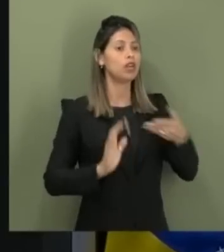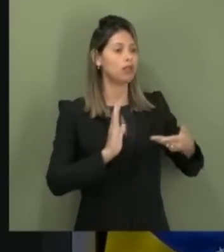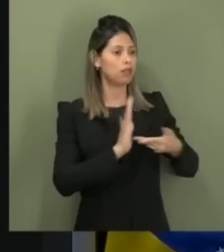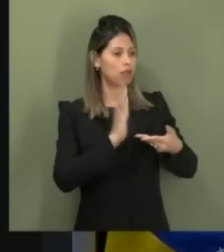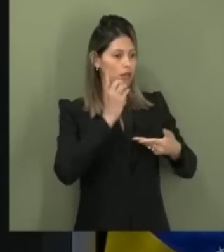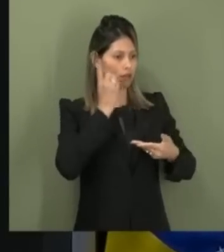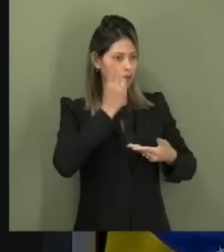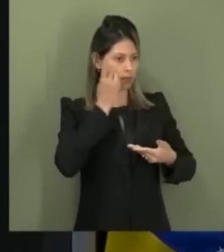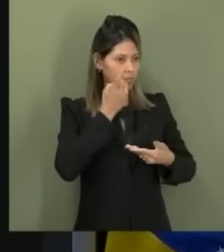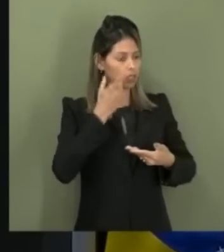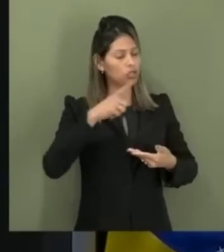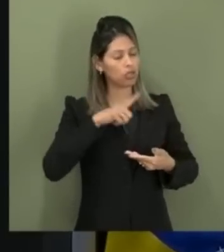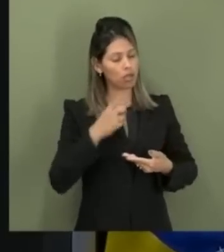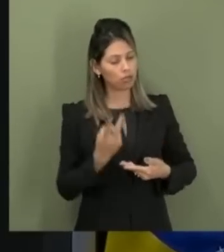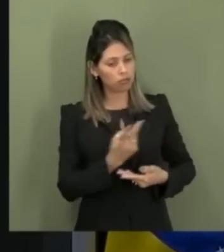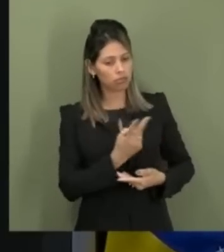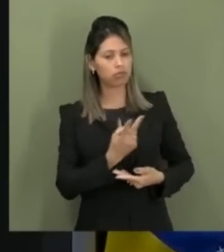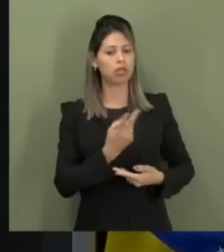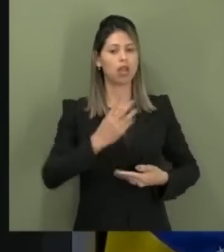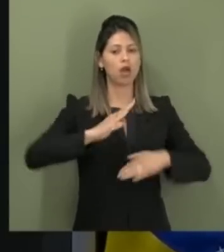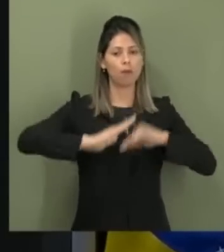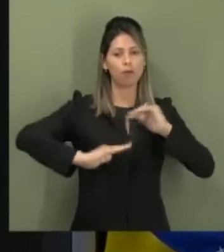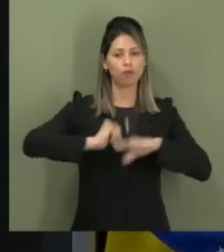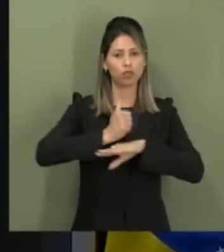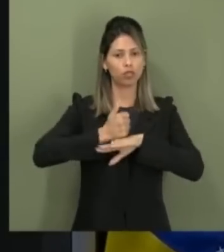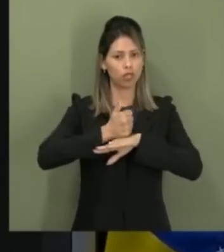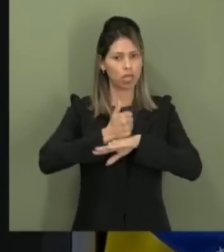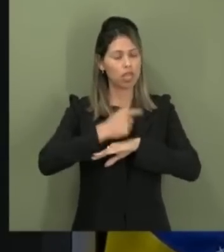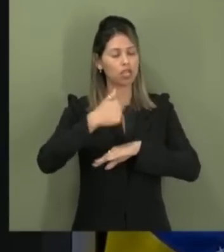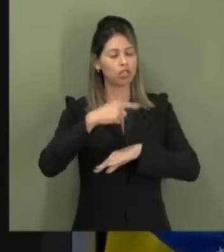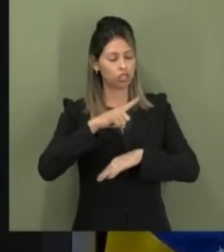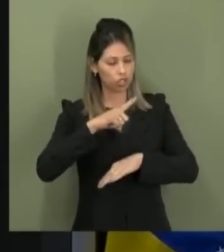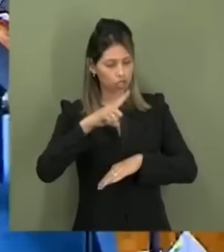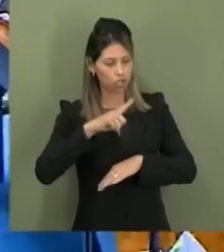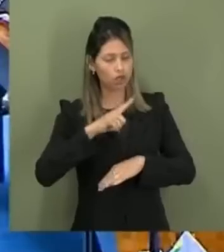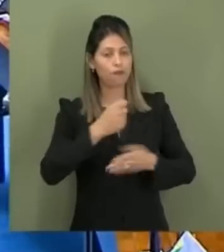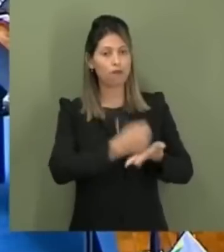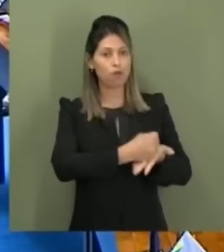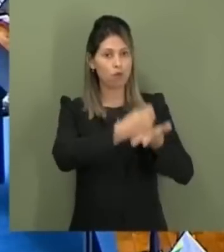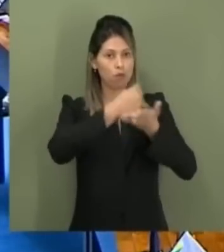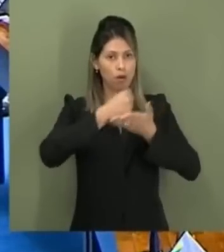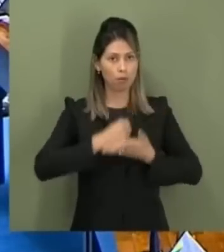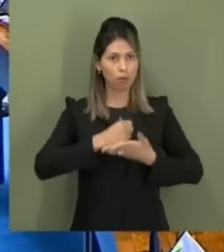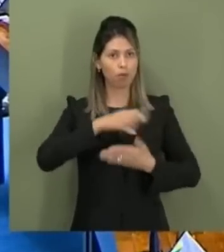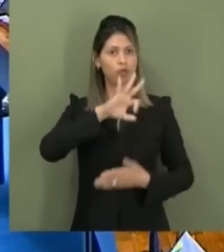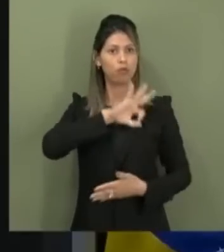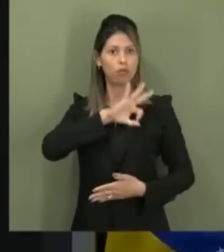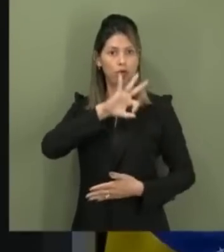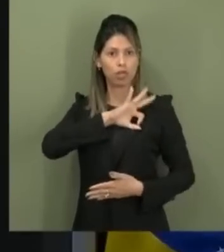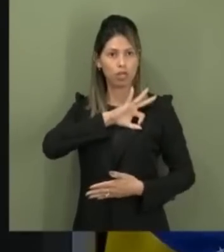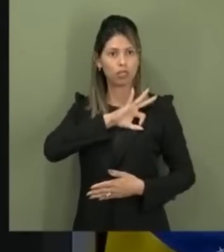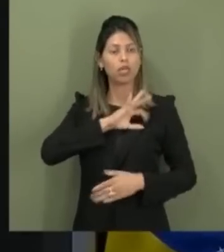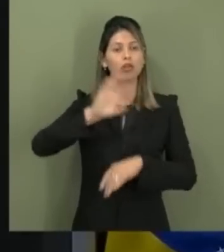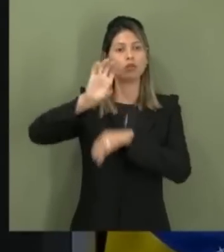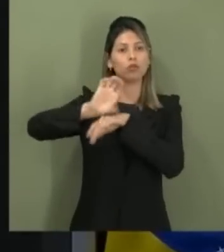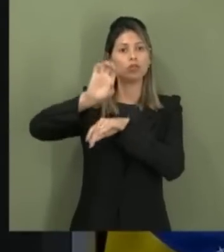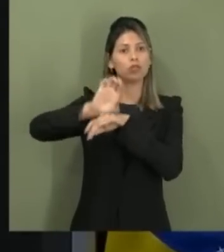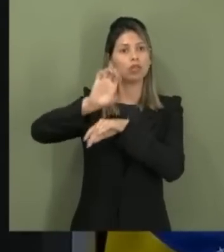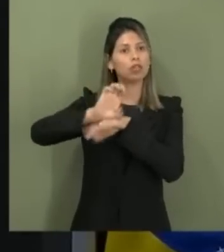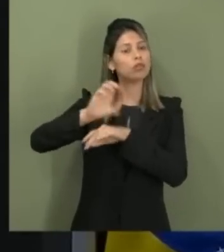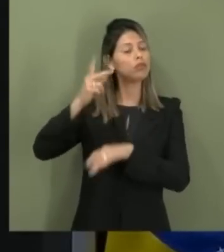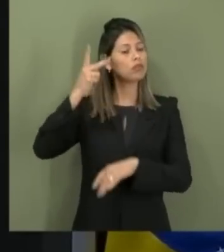bastante profissionalismo. Tivemos também o apoio da Polícia Militar de São Paulo, da Polícia Militar do